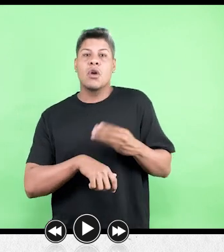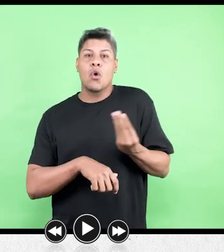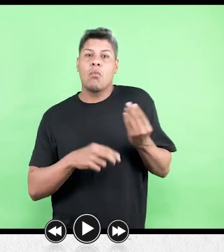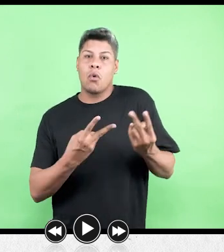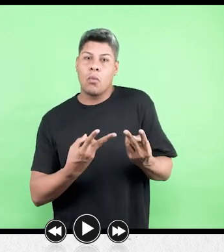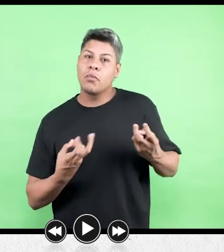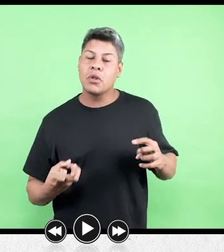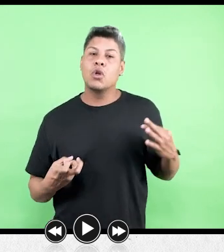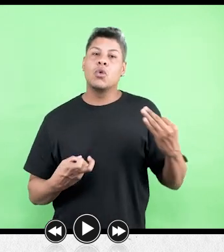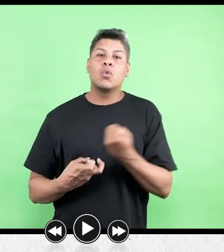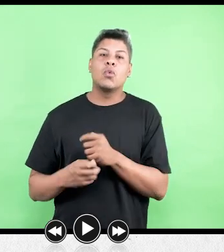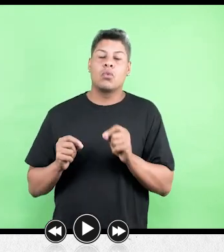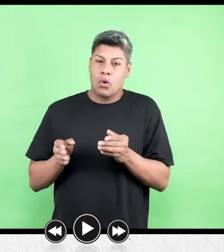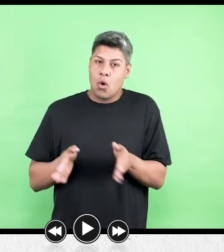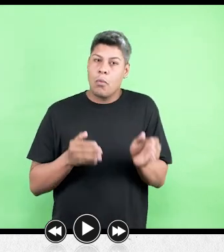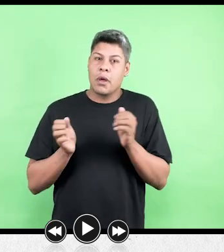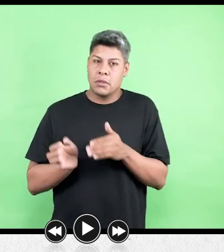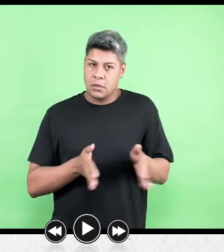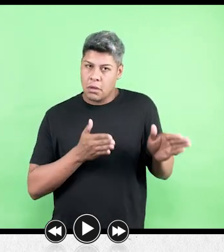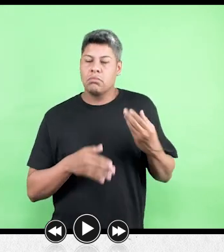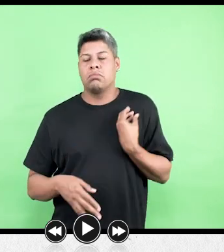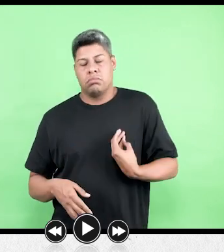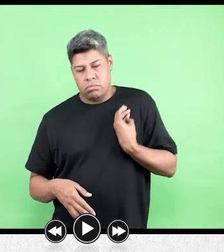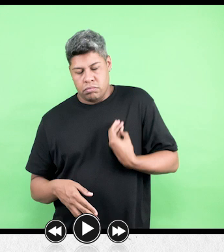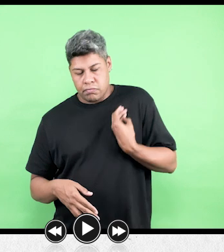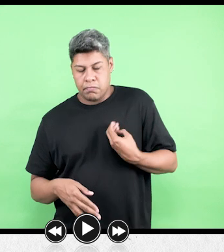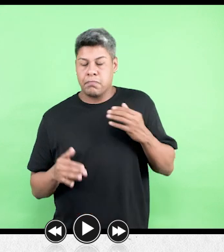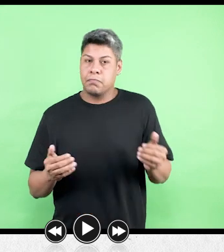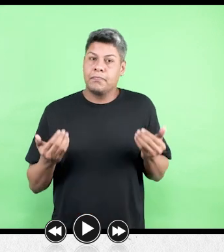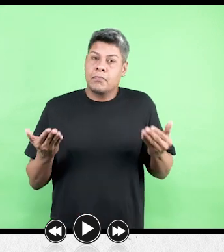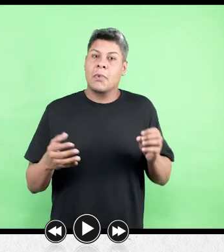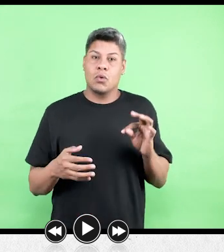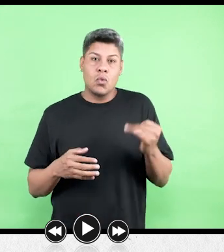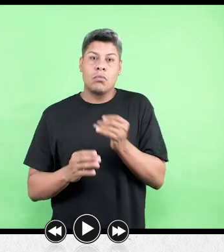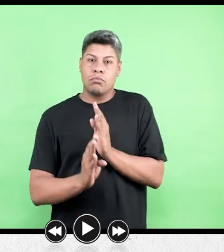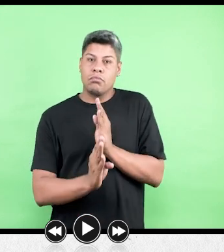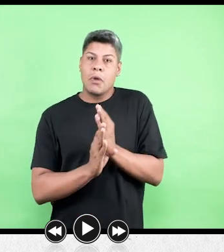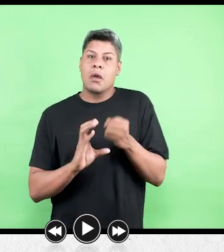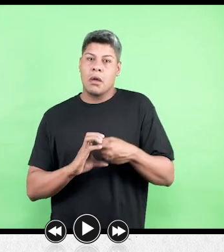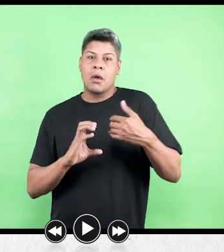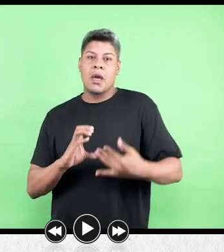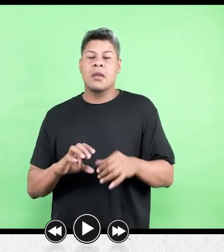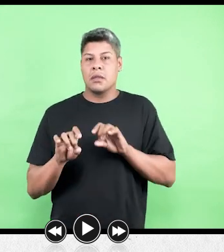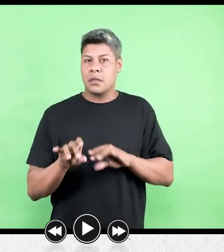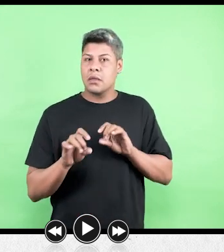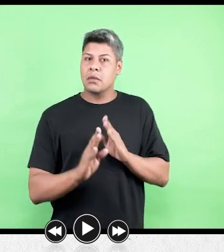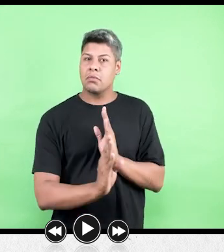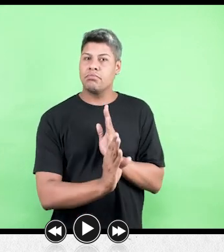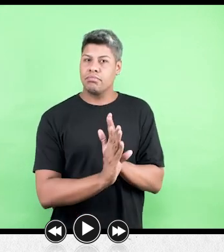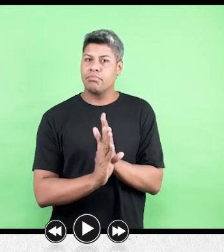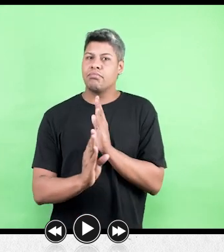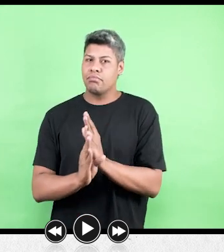observar, então, toda a parte de operação e manutenção. Então, toda a identificação das características técnicas,